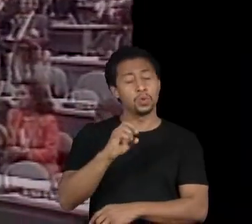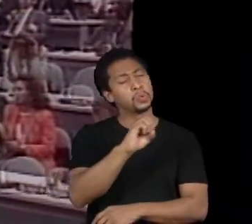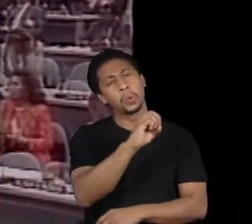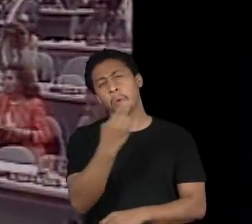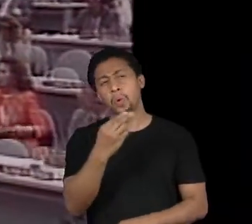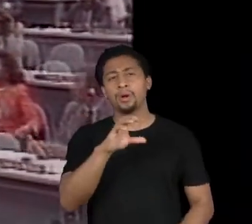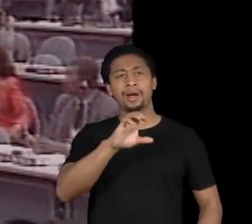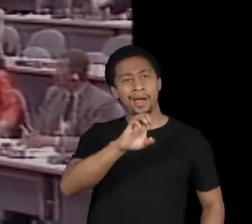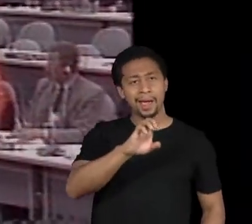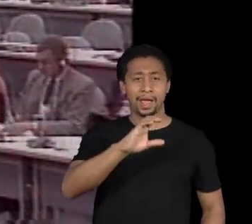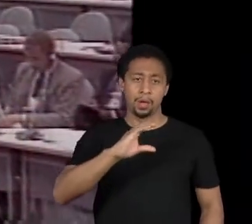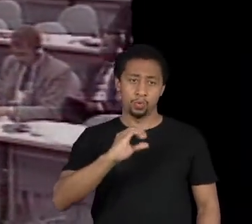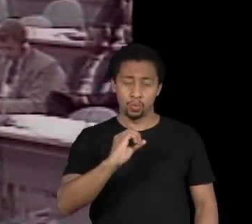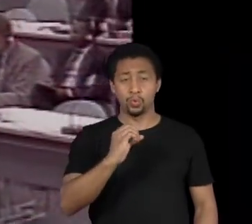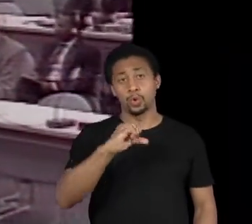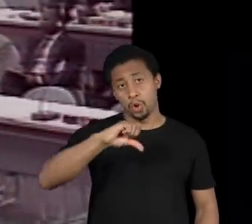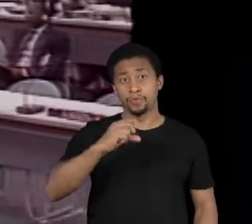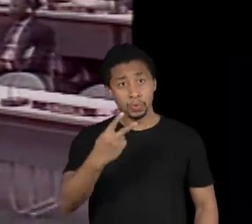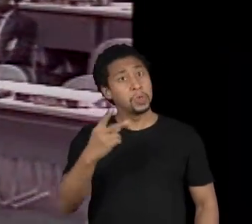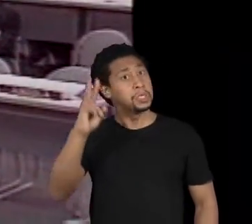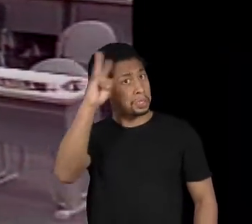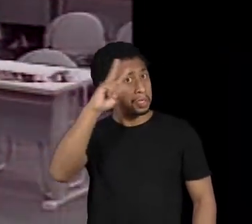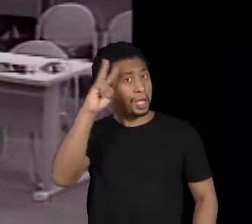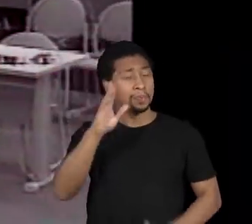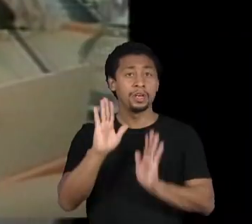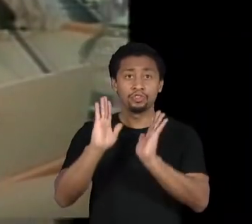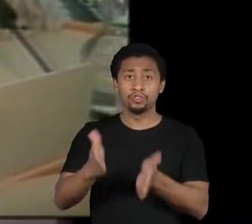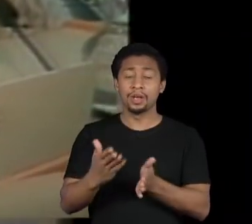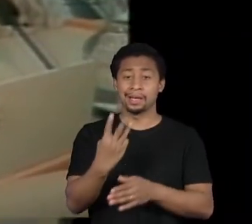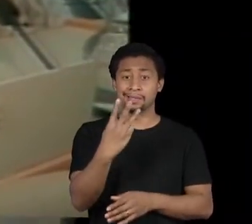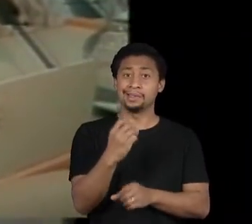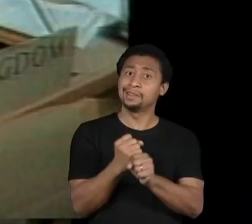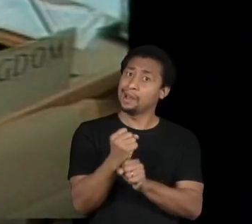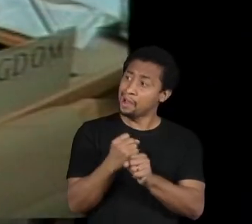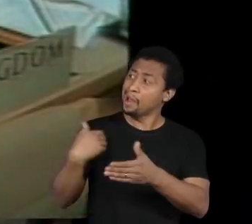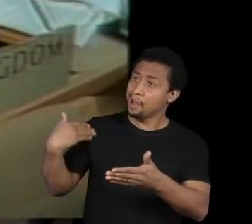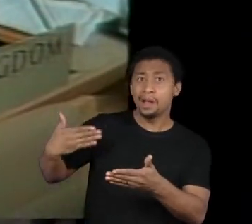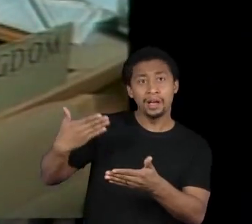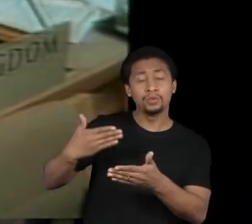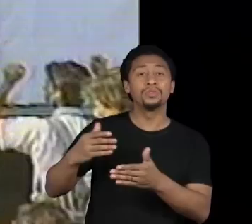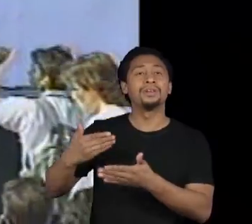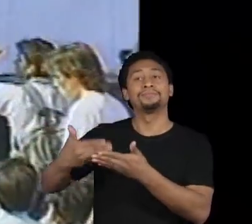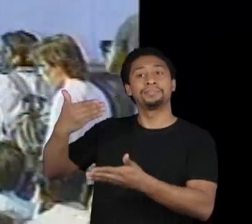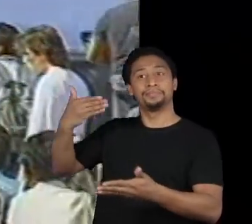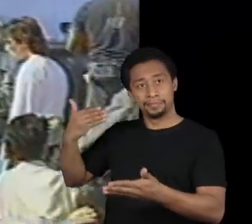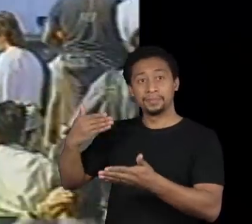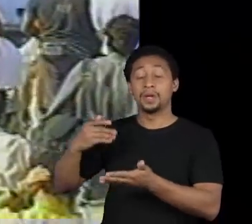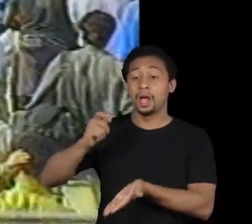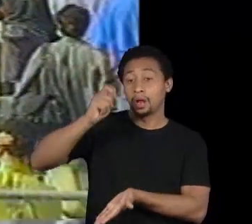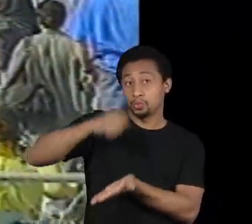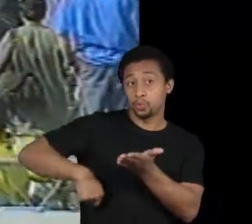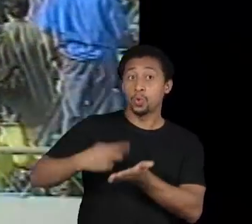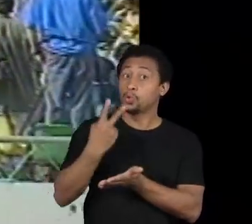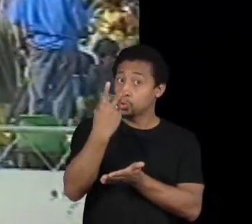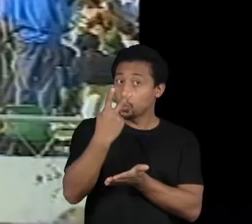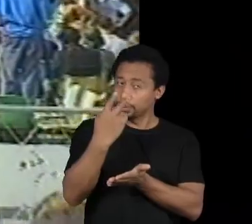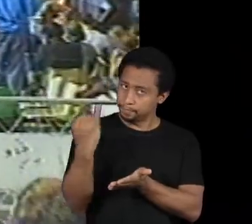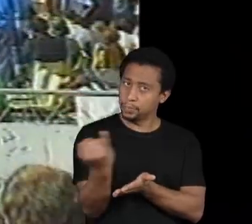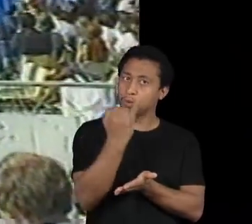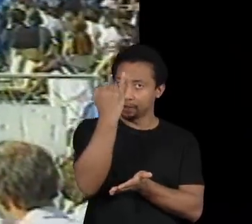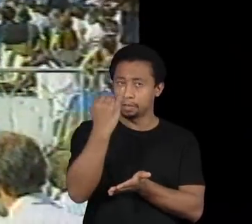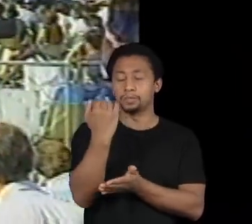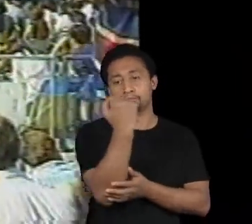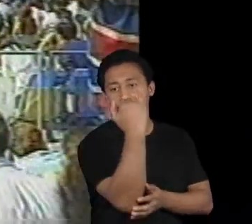lembrada pelo aniversário de 3 décadas. No encontro histórico foram assinadas 2 convenções, a da biodiversidade e a